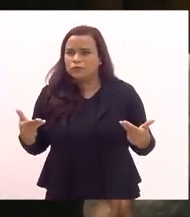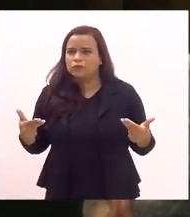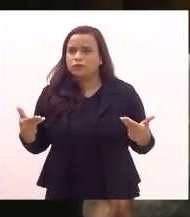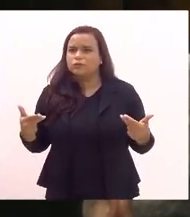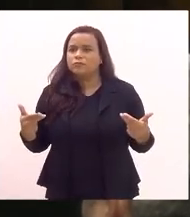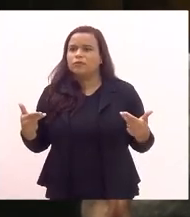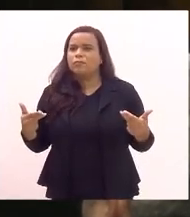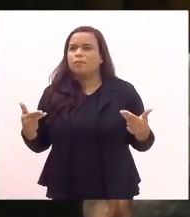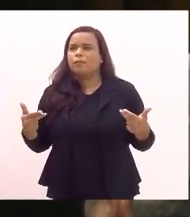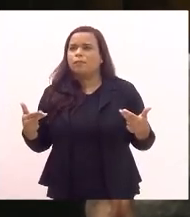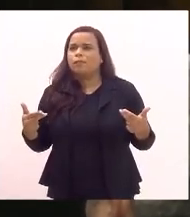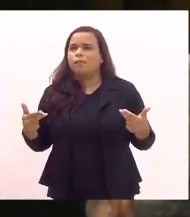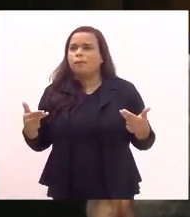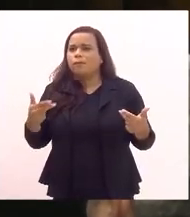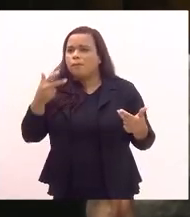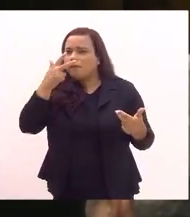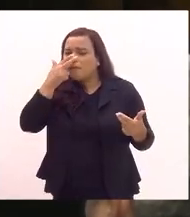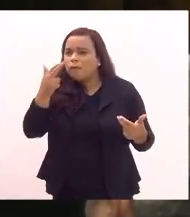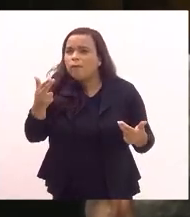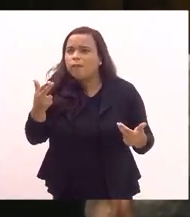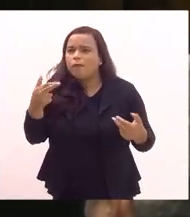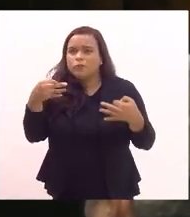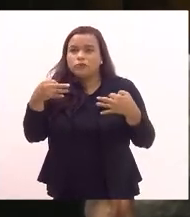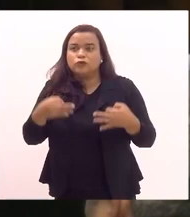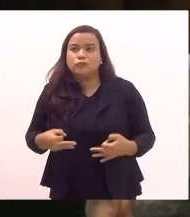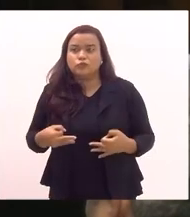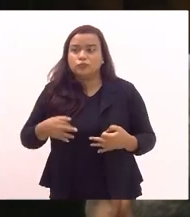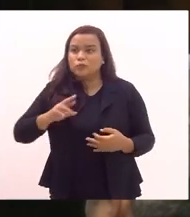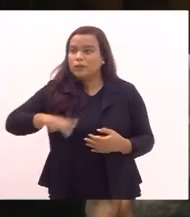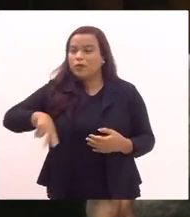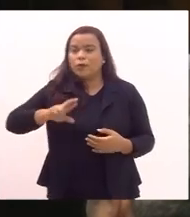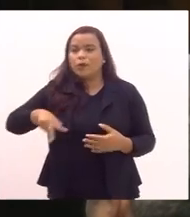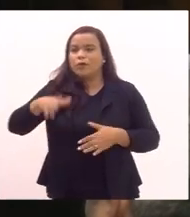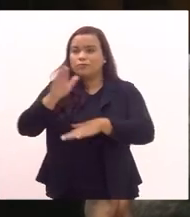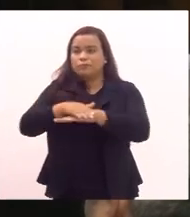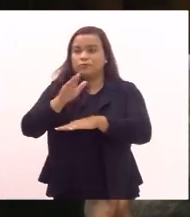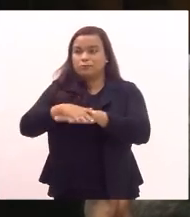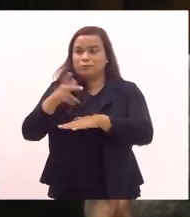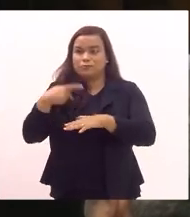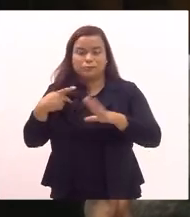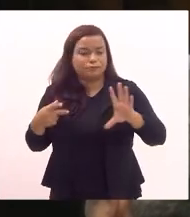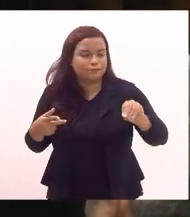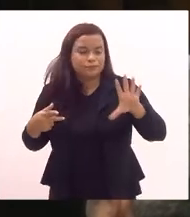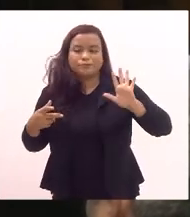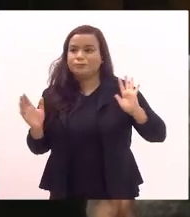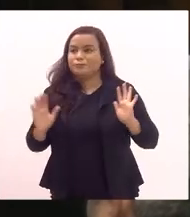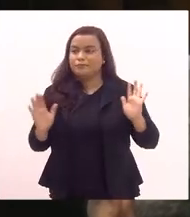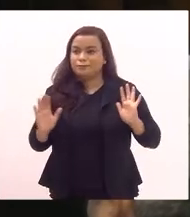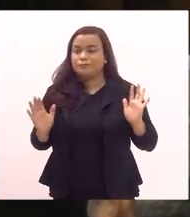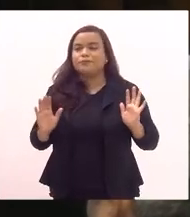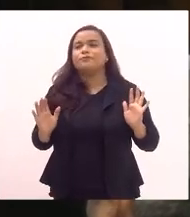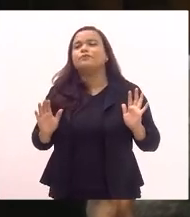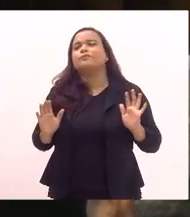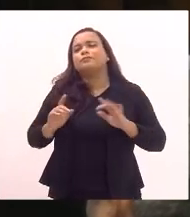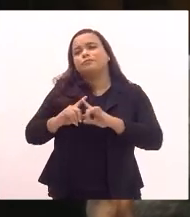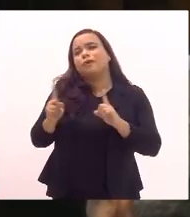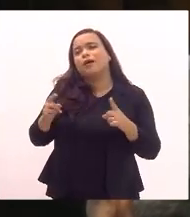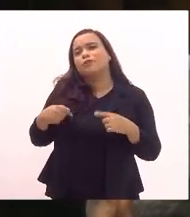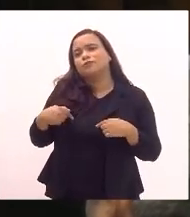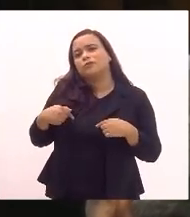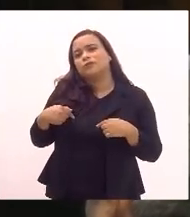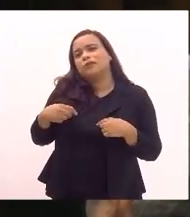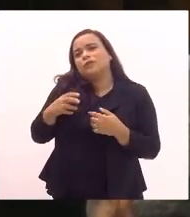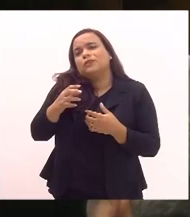que não seria justo ali eficaz minha como deputada mas como eu amo